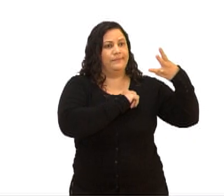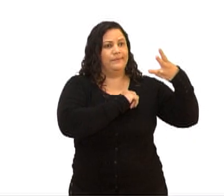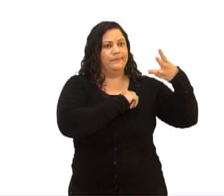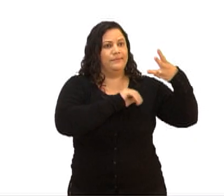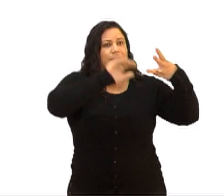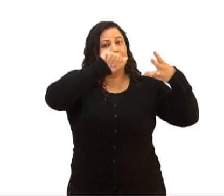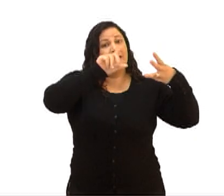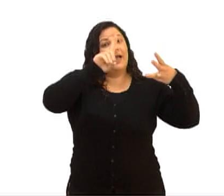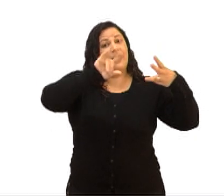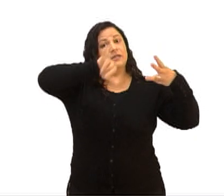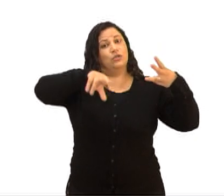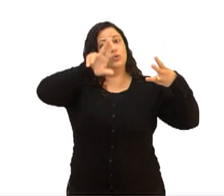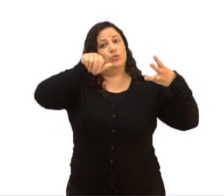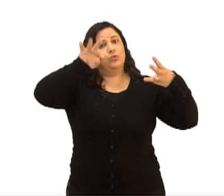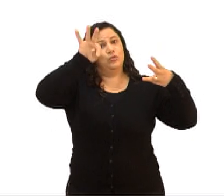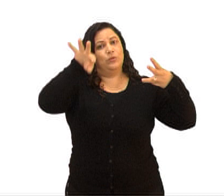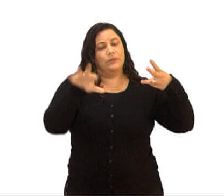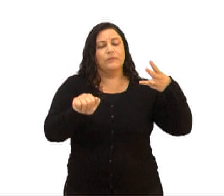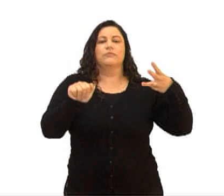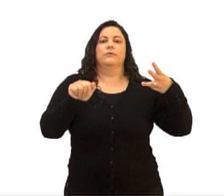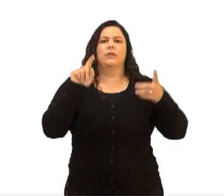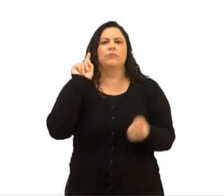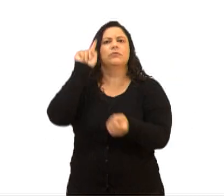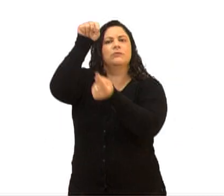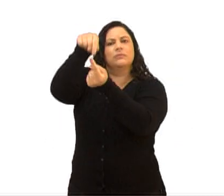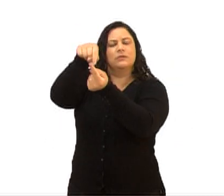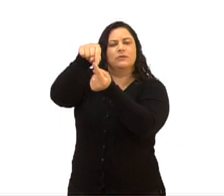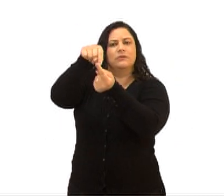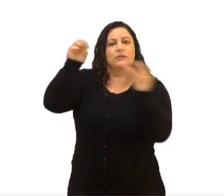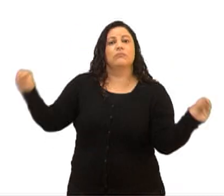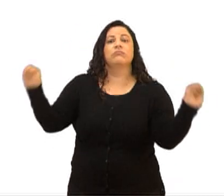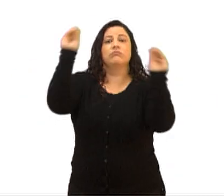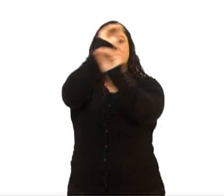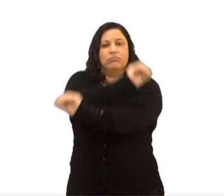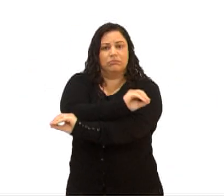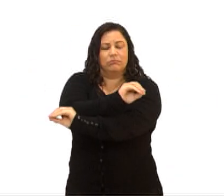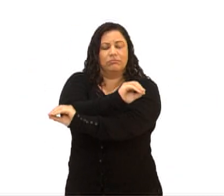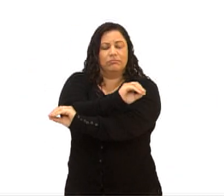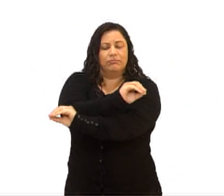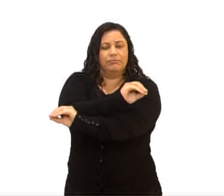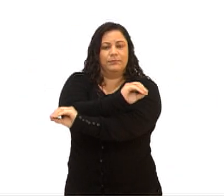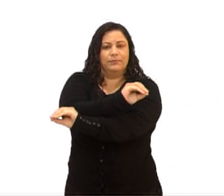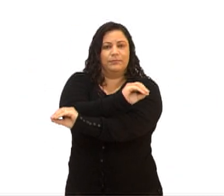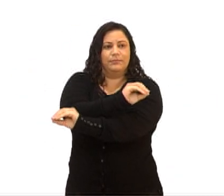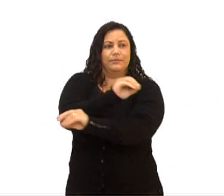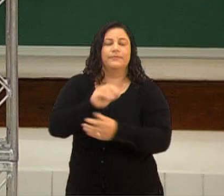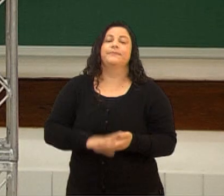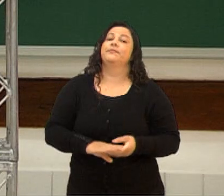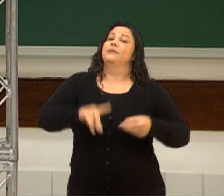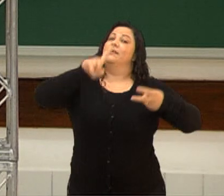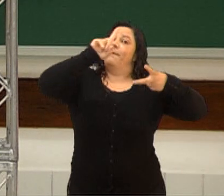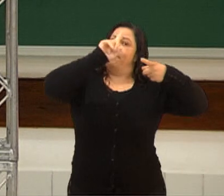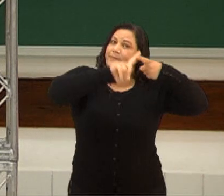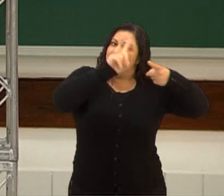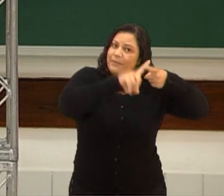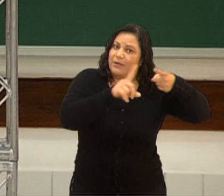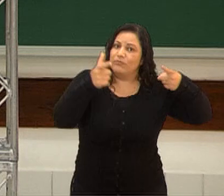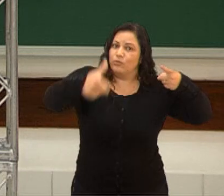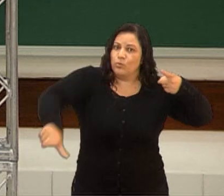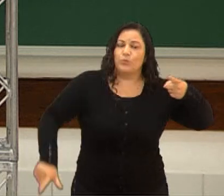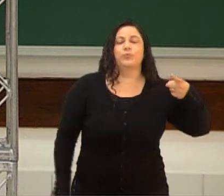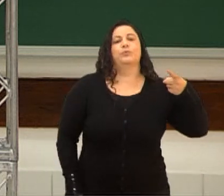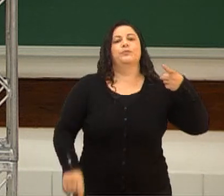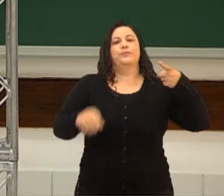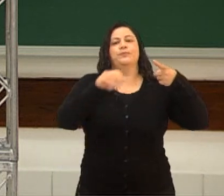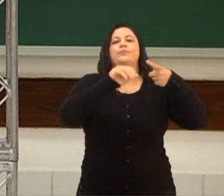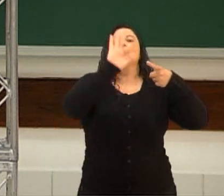adjunta, por definição, é transposta da matriz dos cofatores. Então vamos lá. Primeiro passo, fazer